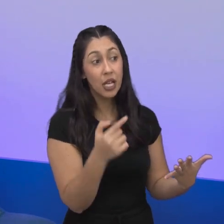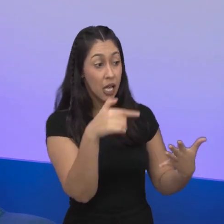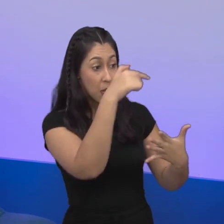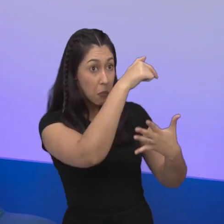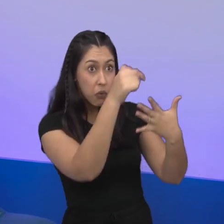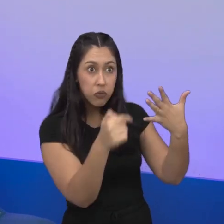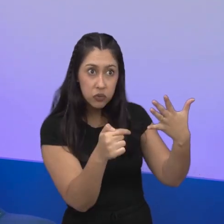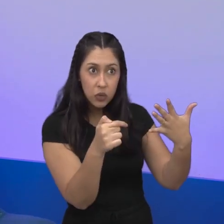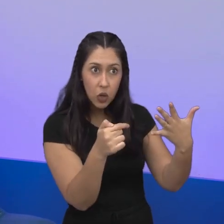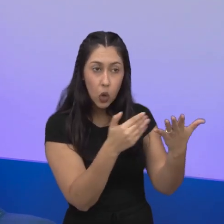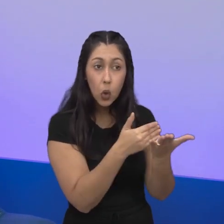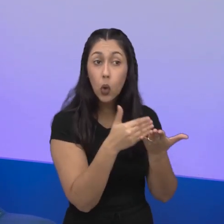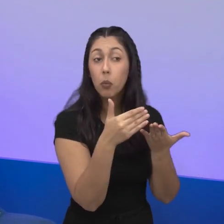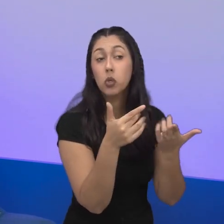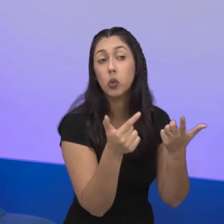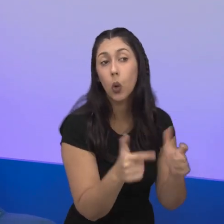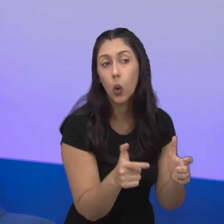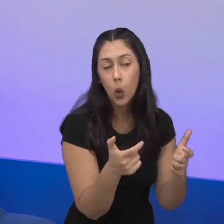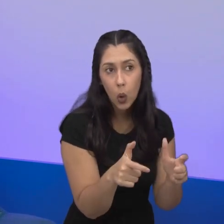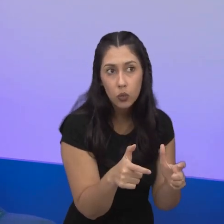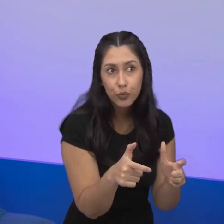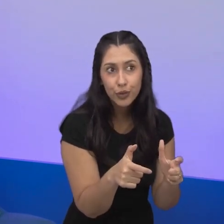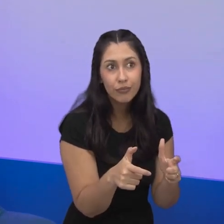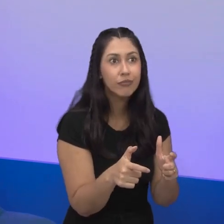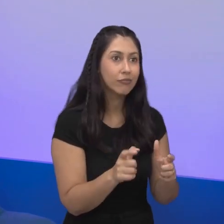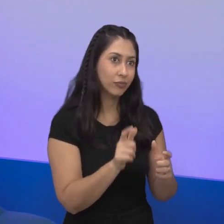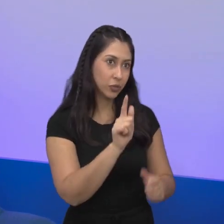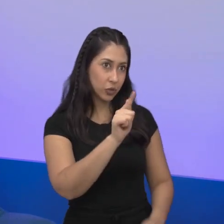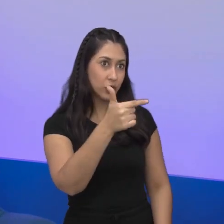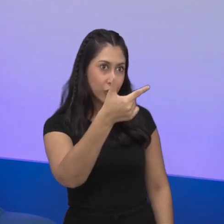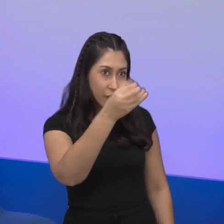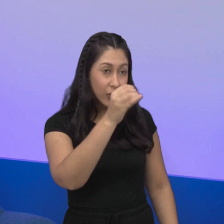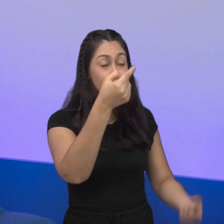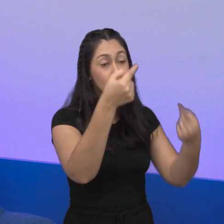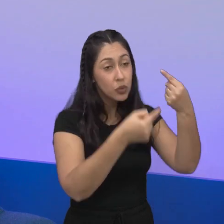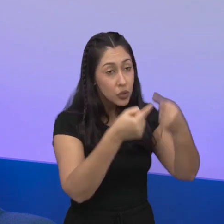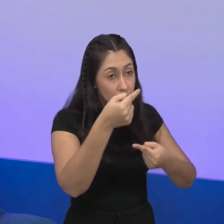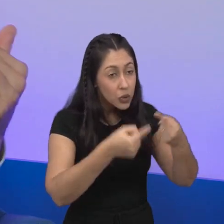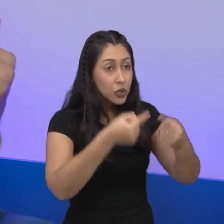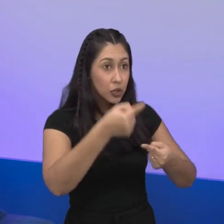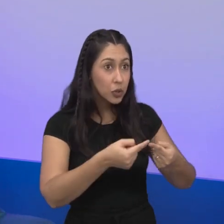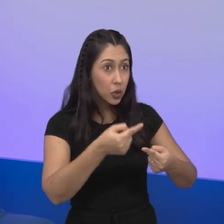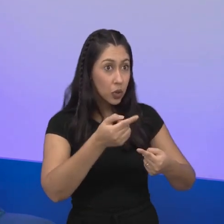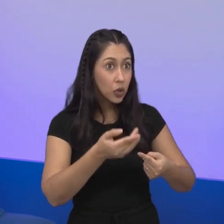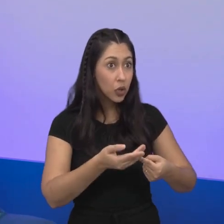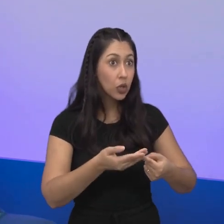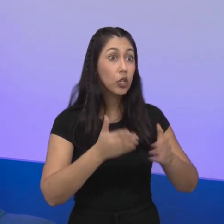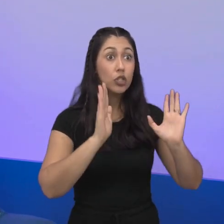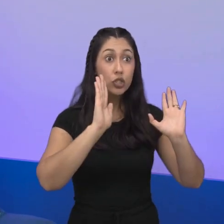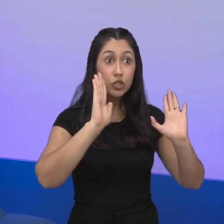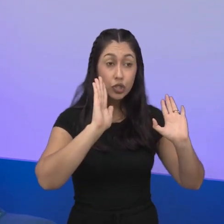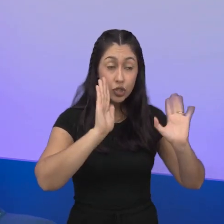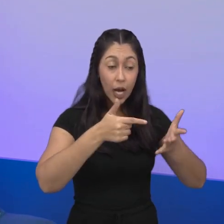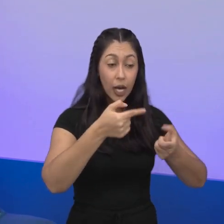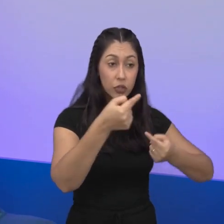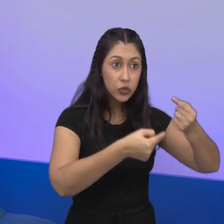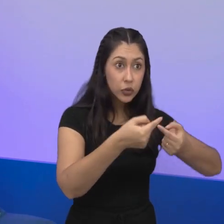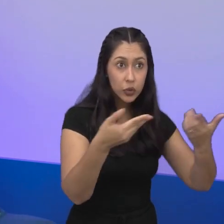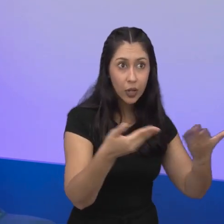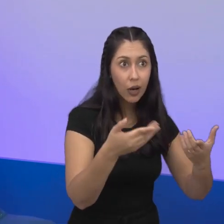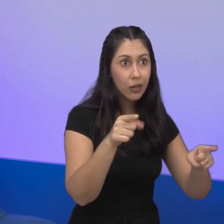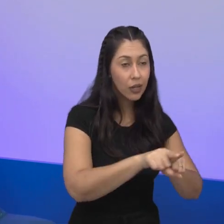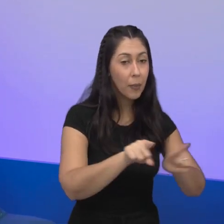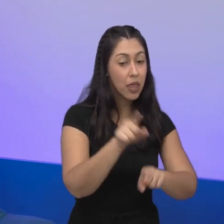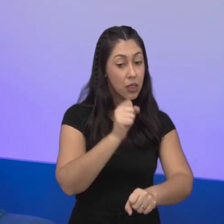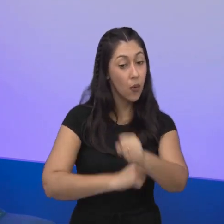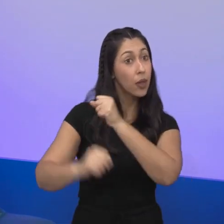de reuniões do G20. Tá? Isso foi discutido, está sendo discutido agora, e foi discutido na última reunião do G20 na Índia, no